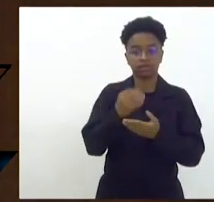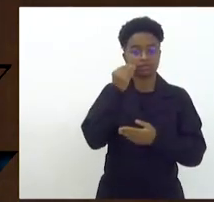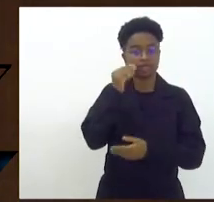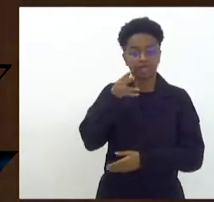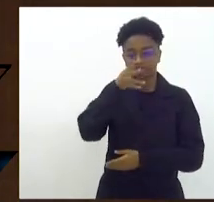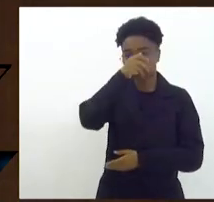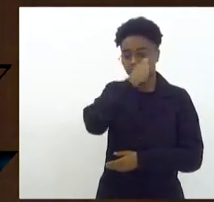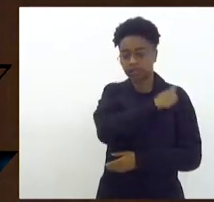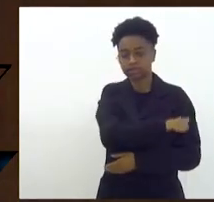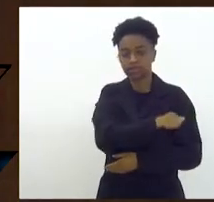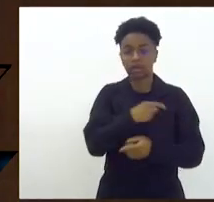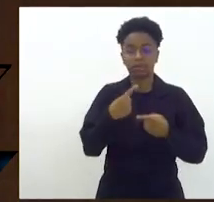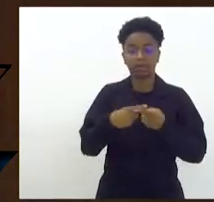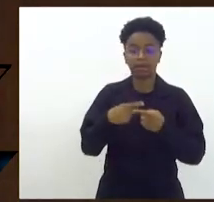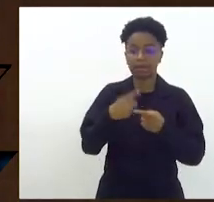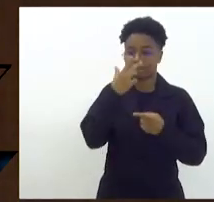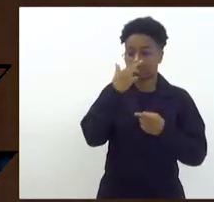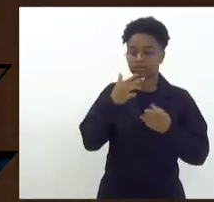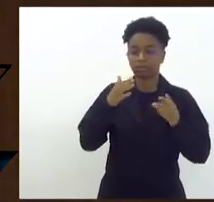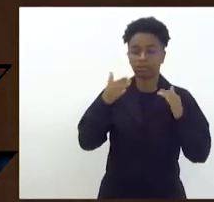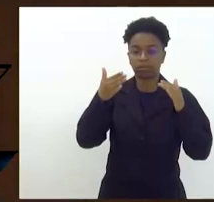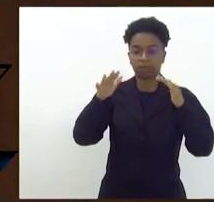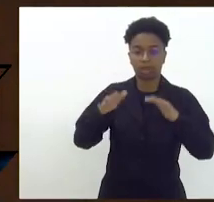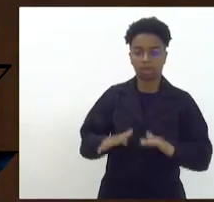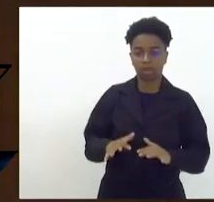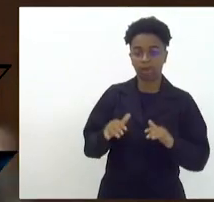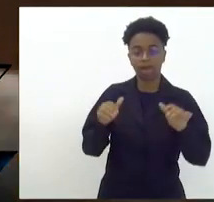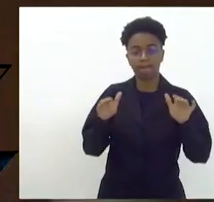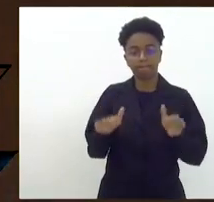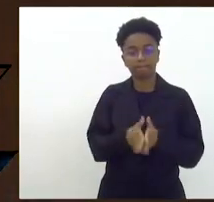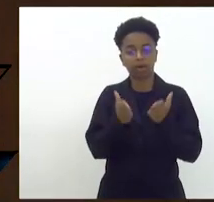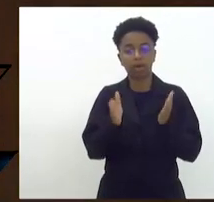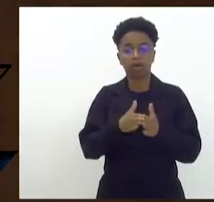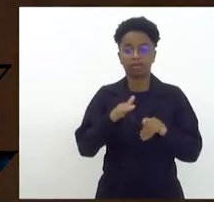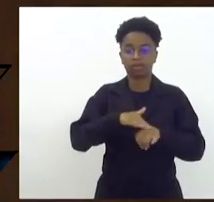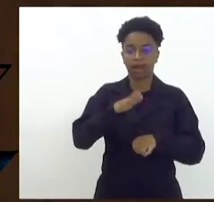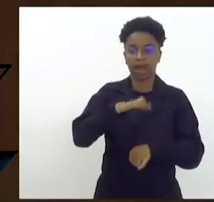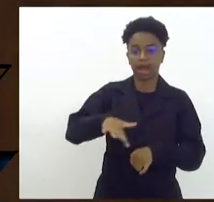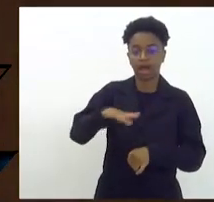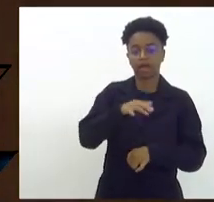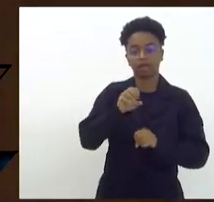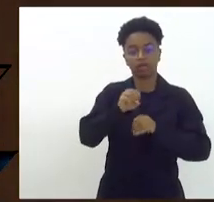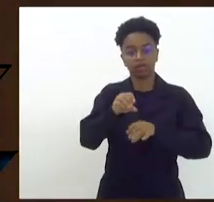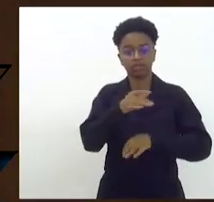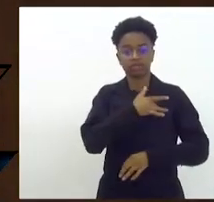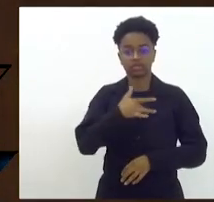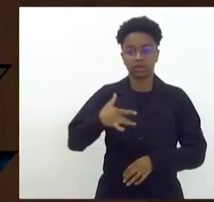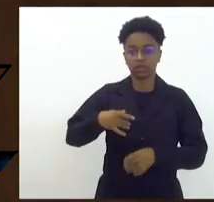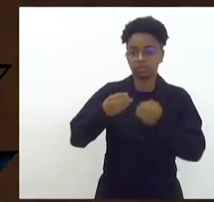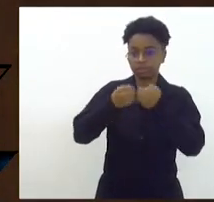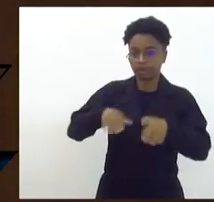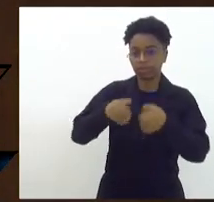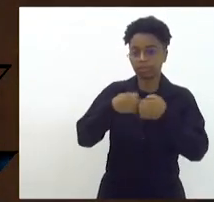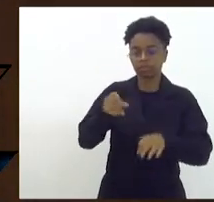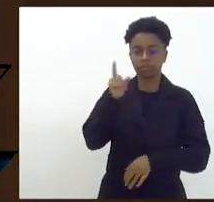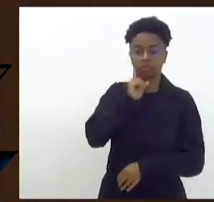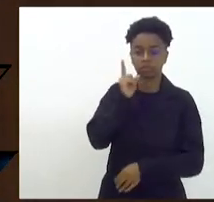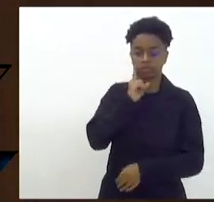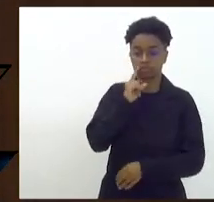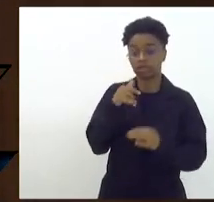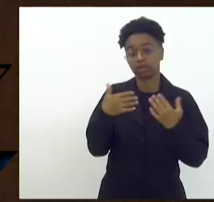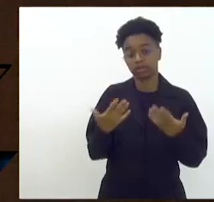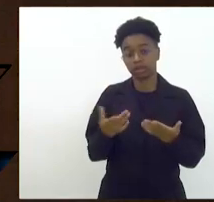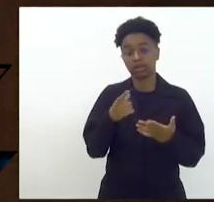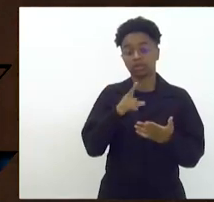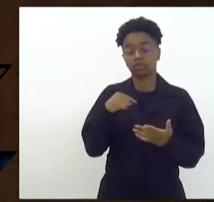estado do Rio de Janeiro cada vez mais ficando mais pobre os serviços de educação os serviços de saúde sendo prejudicados a cada dia então